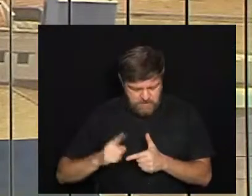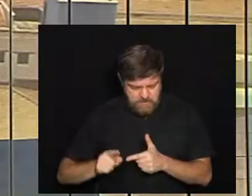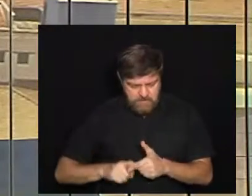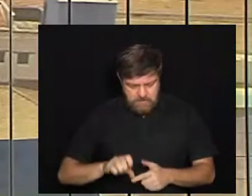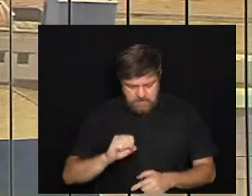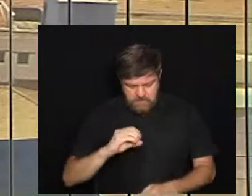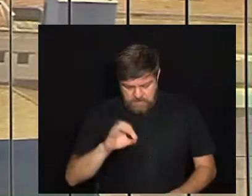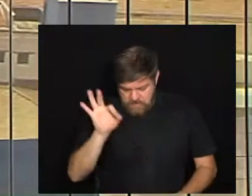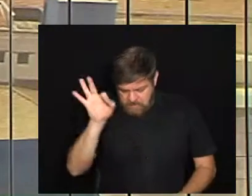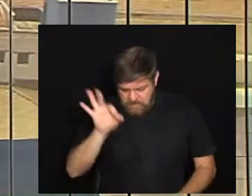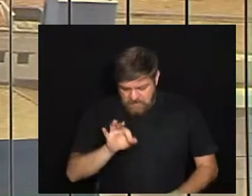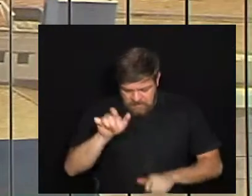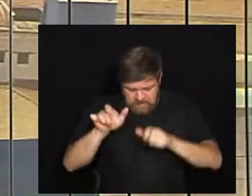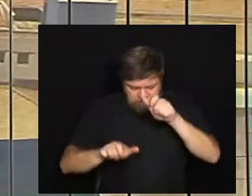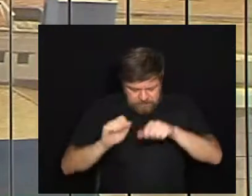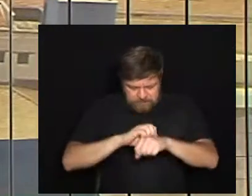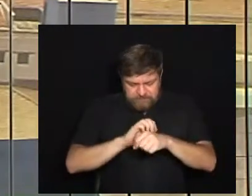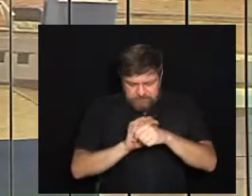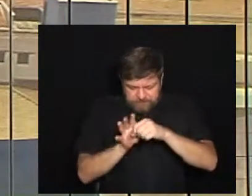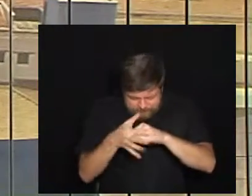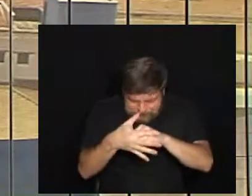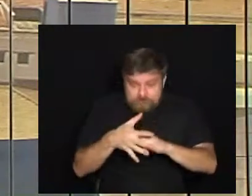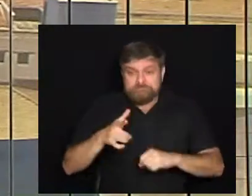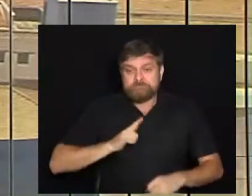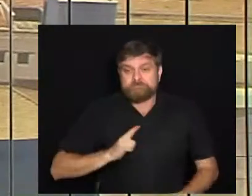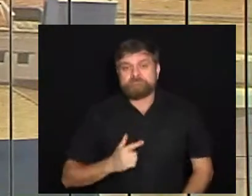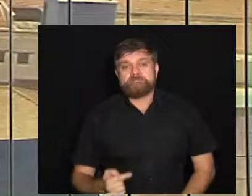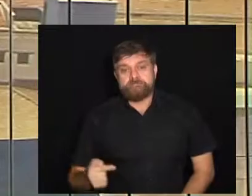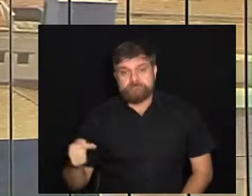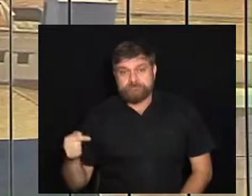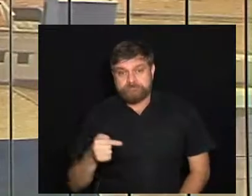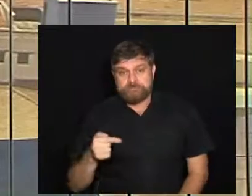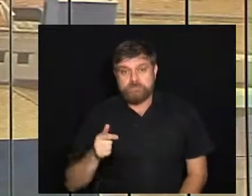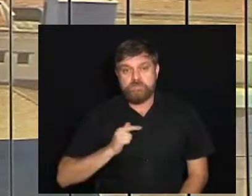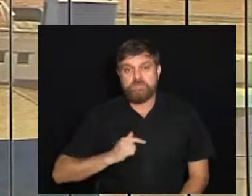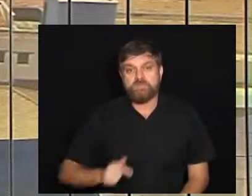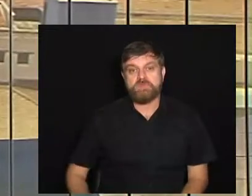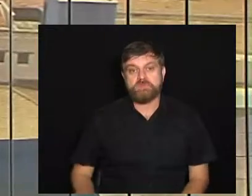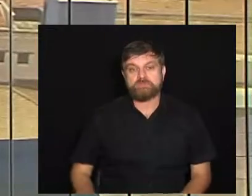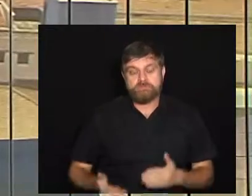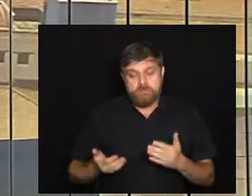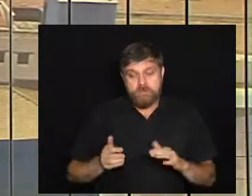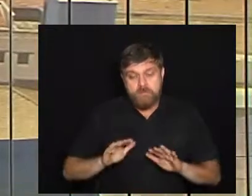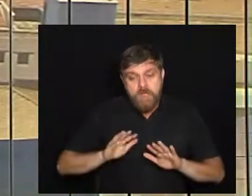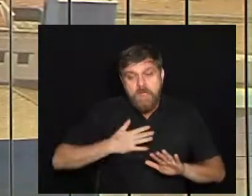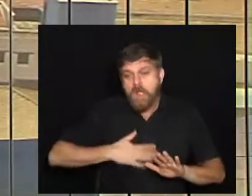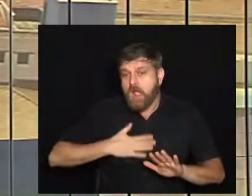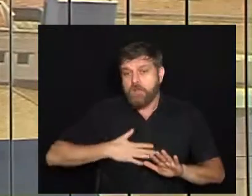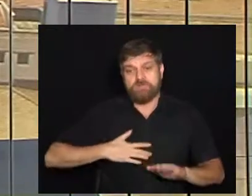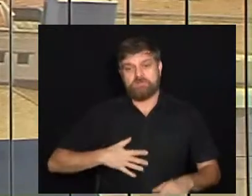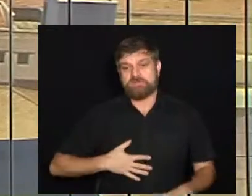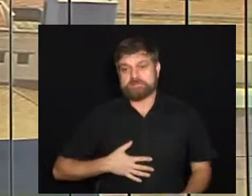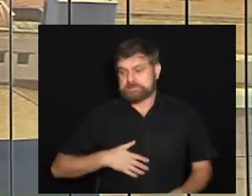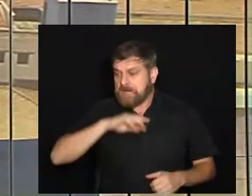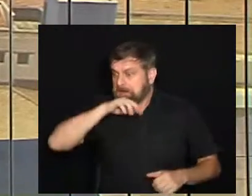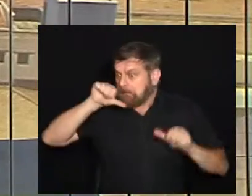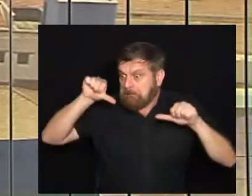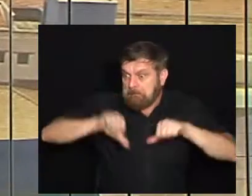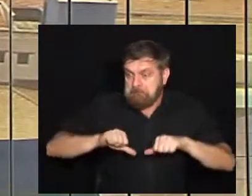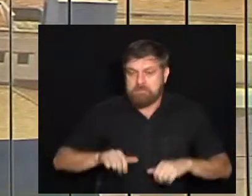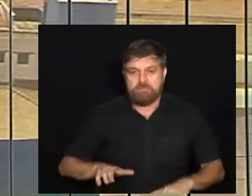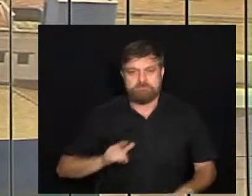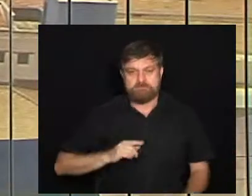porque oitenta por cento dos quadros de convívio né 19 são quadros leves são quadros leves que não é